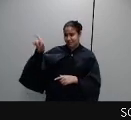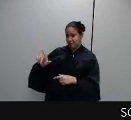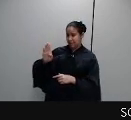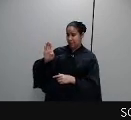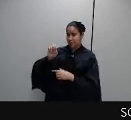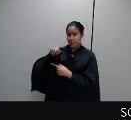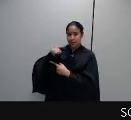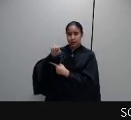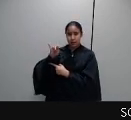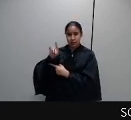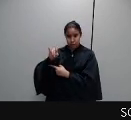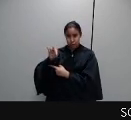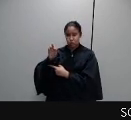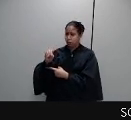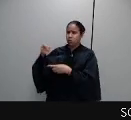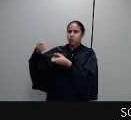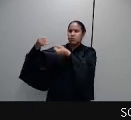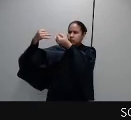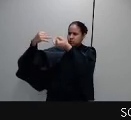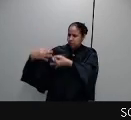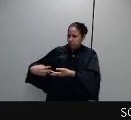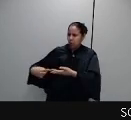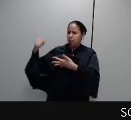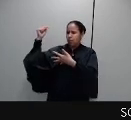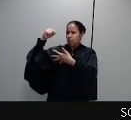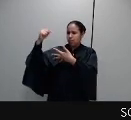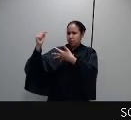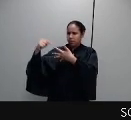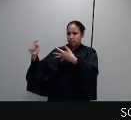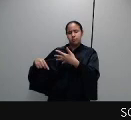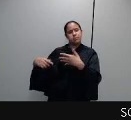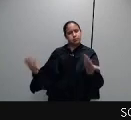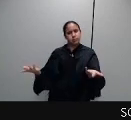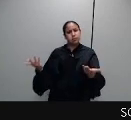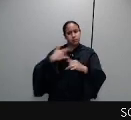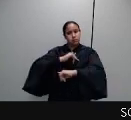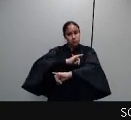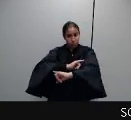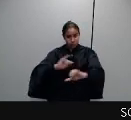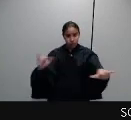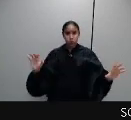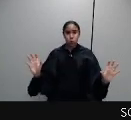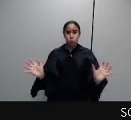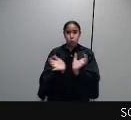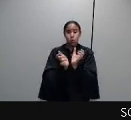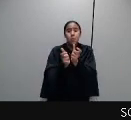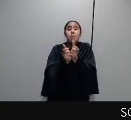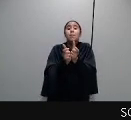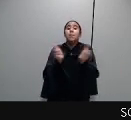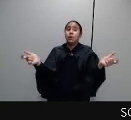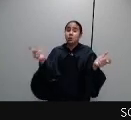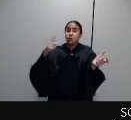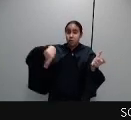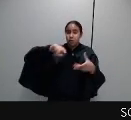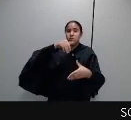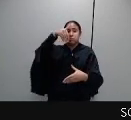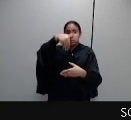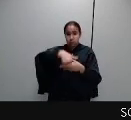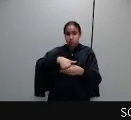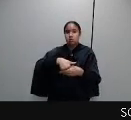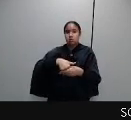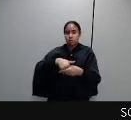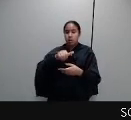de maneira que eu já proclamo a turma por maioria deu provimento ao agravo interno para